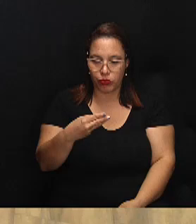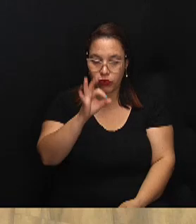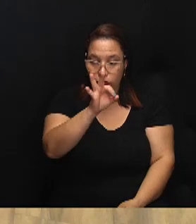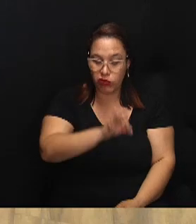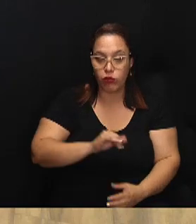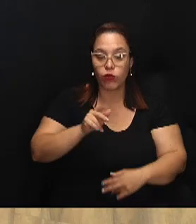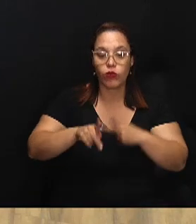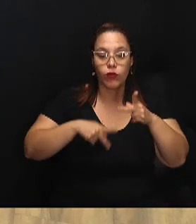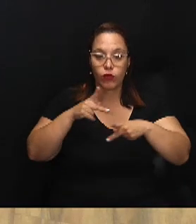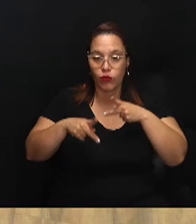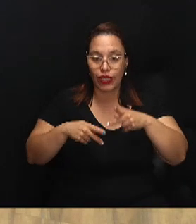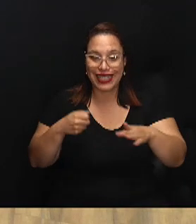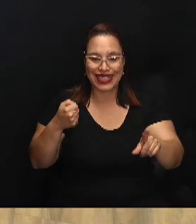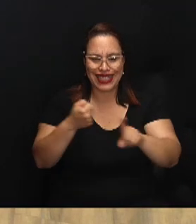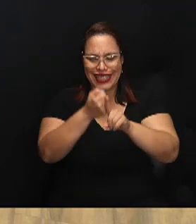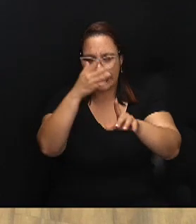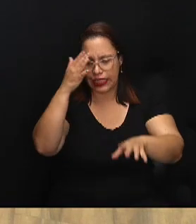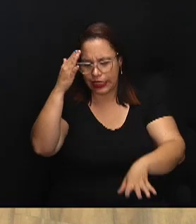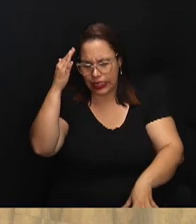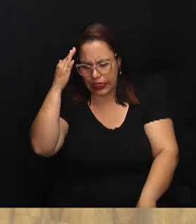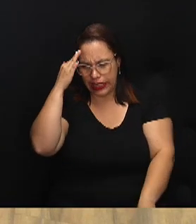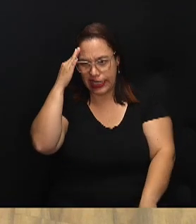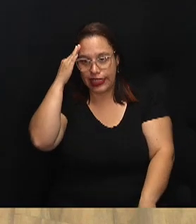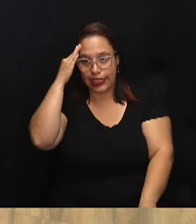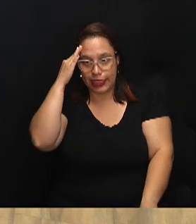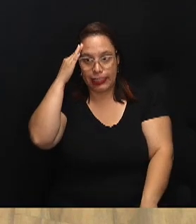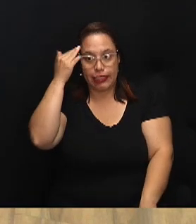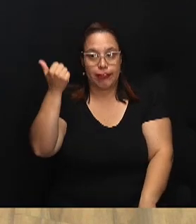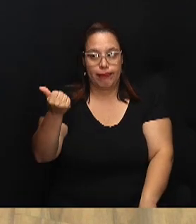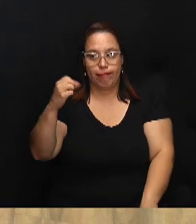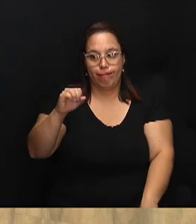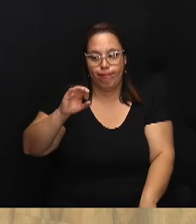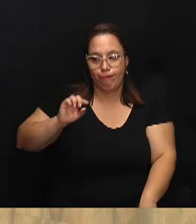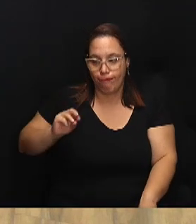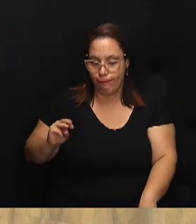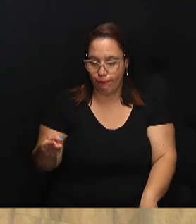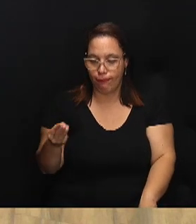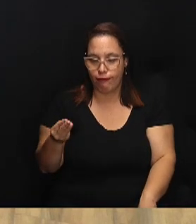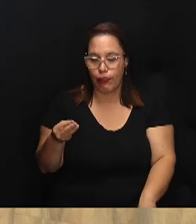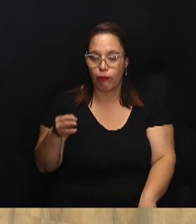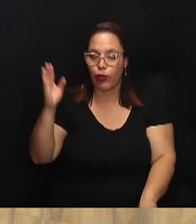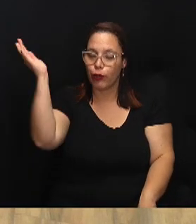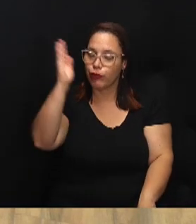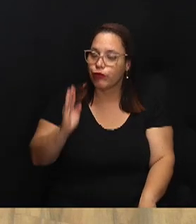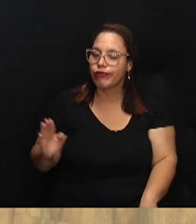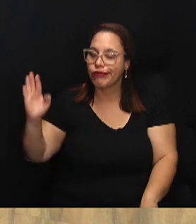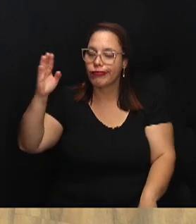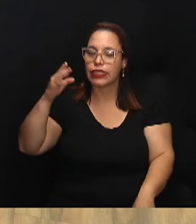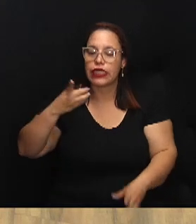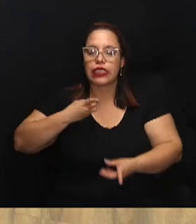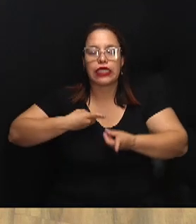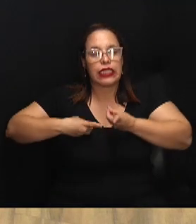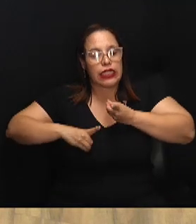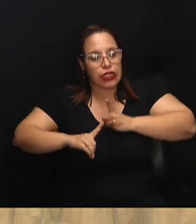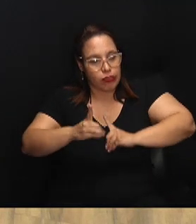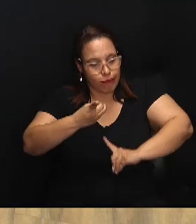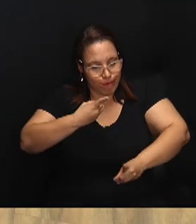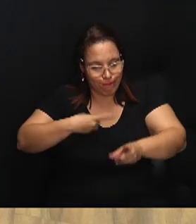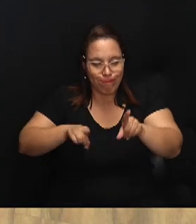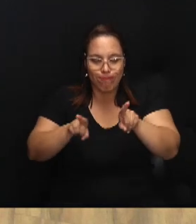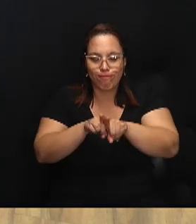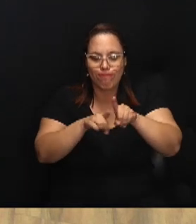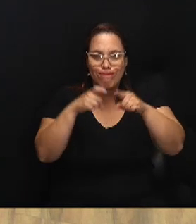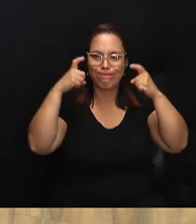da população afetada, o que equivale a cerca de 18 milhões de brasileiros. A depressão também é uma